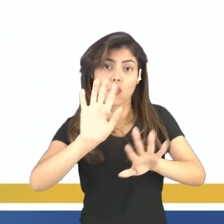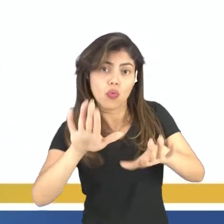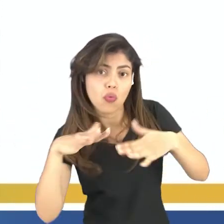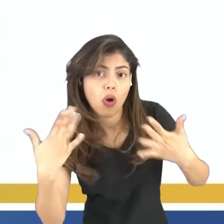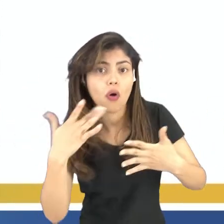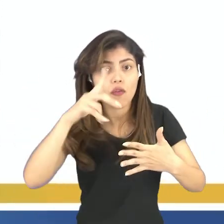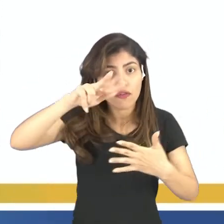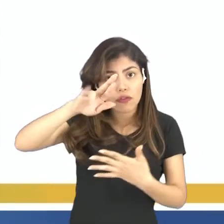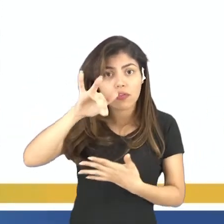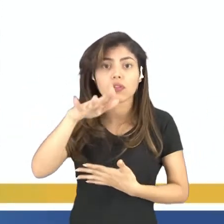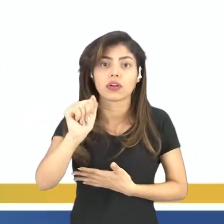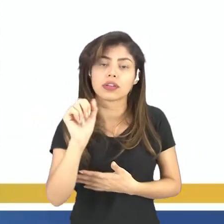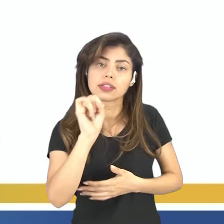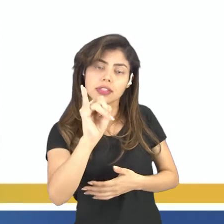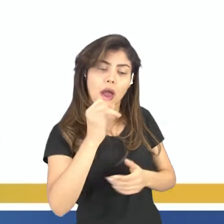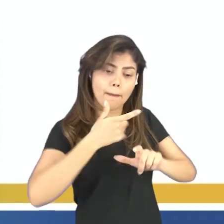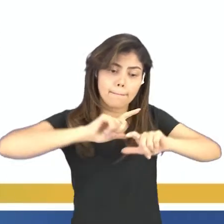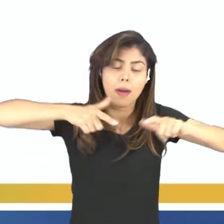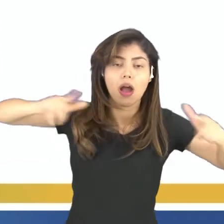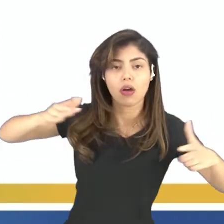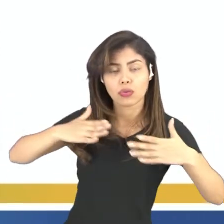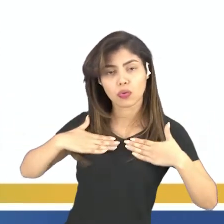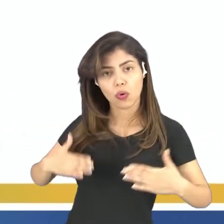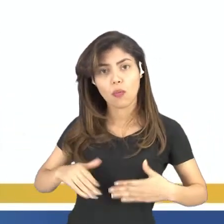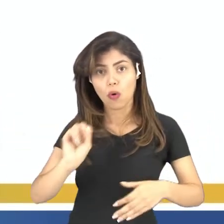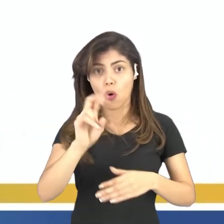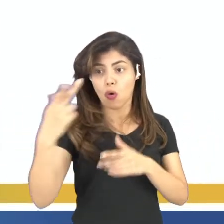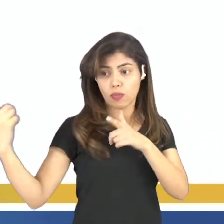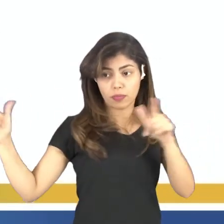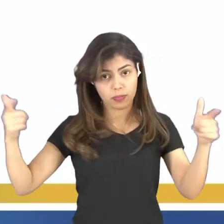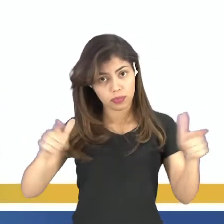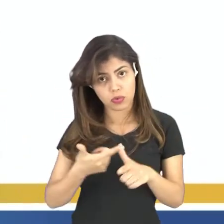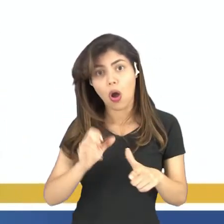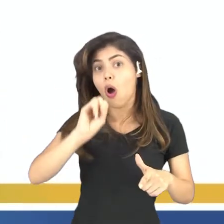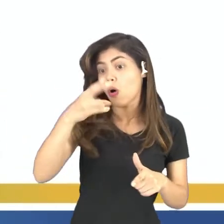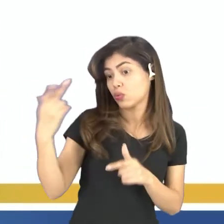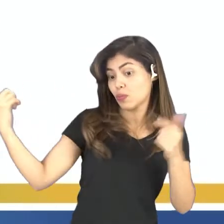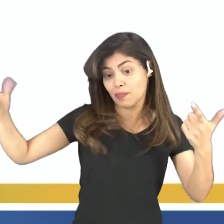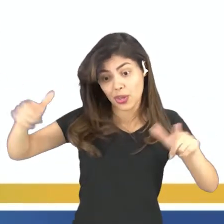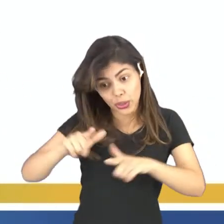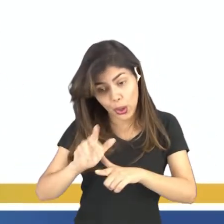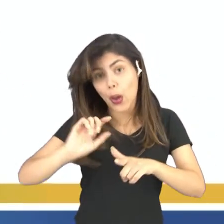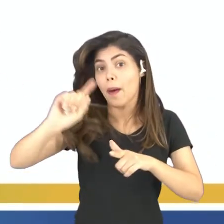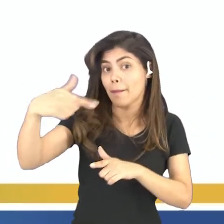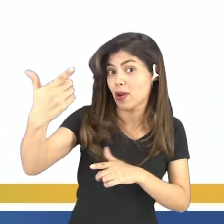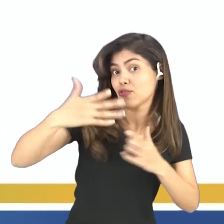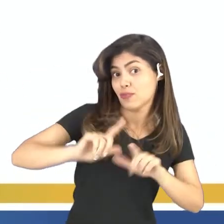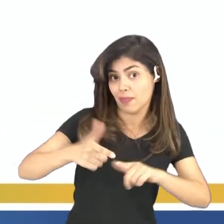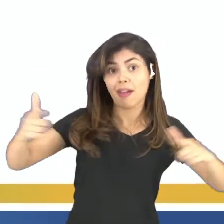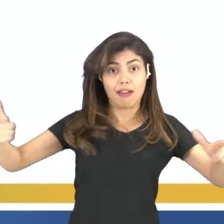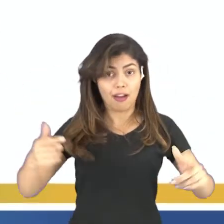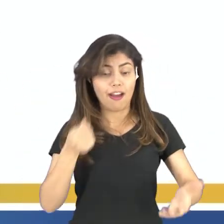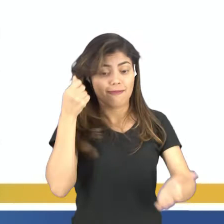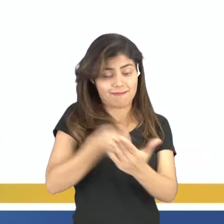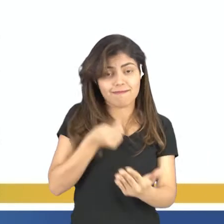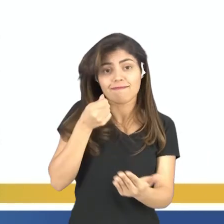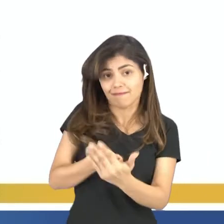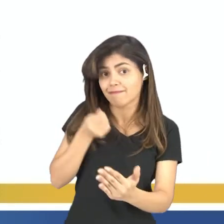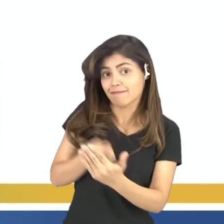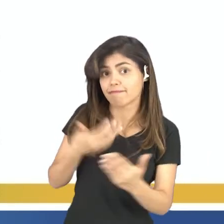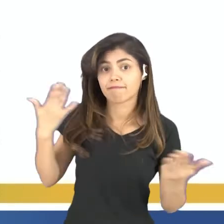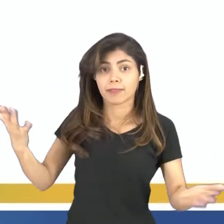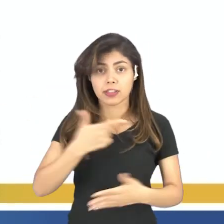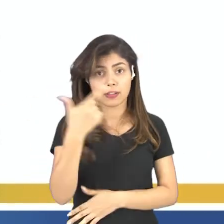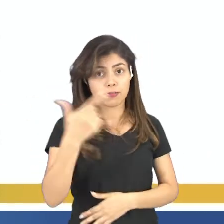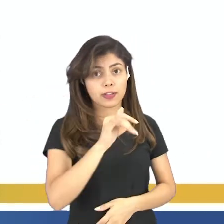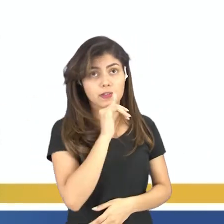está sendo convertida, para qual fluxo, né? Se é do corpo de maior energia para o de menor ou de menor para o maior,